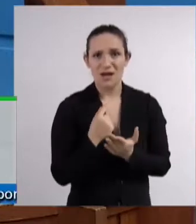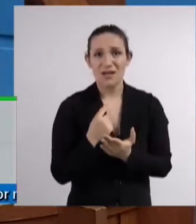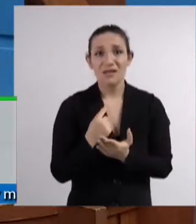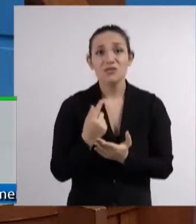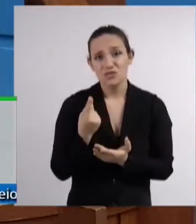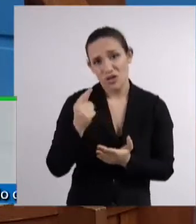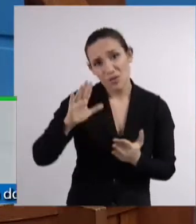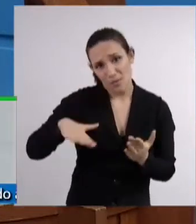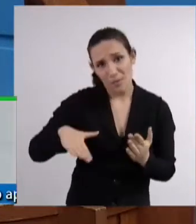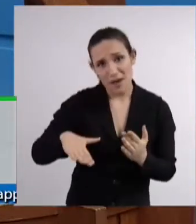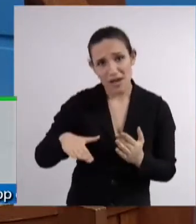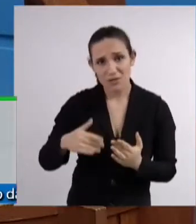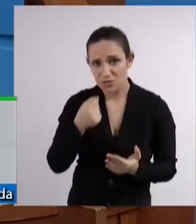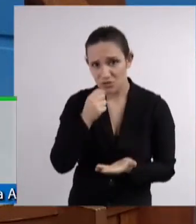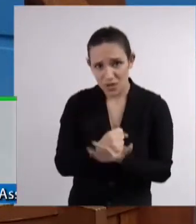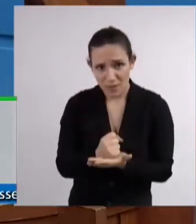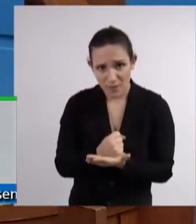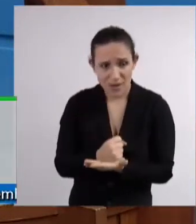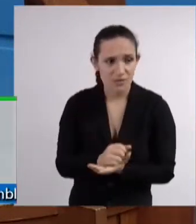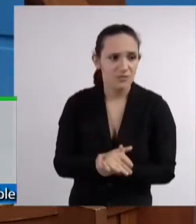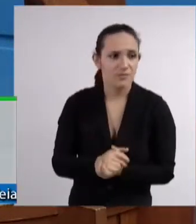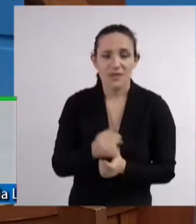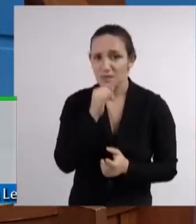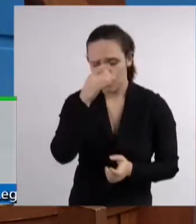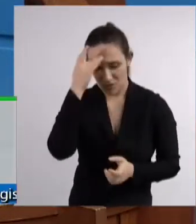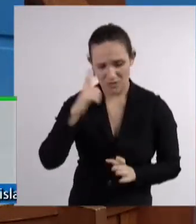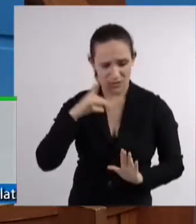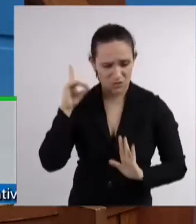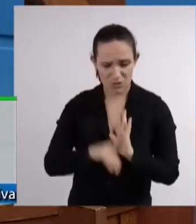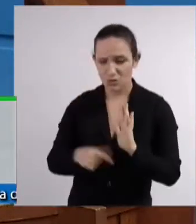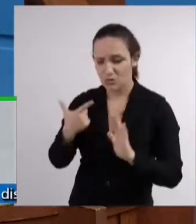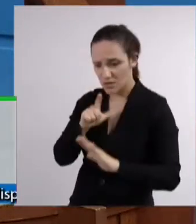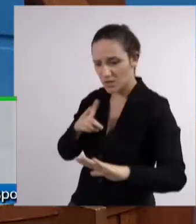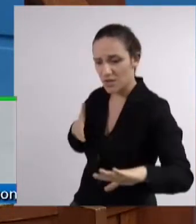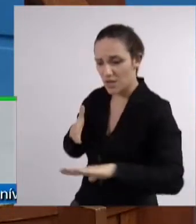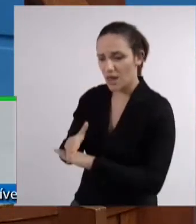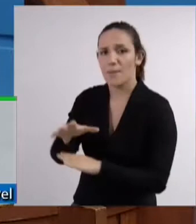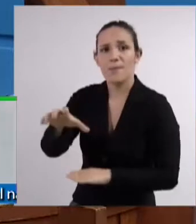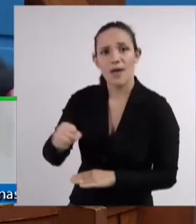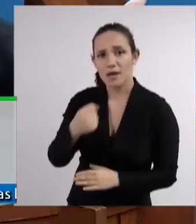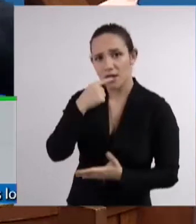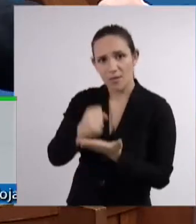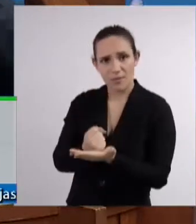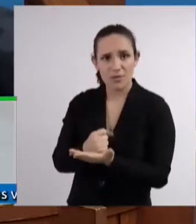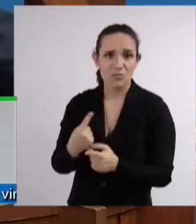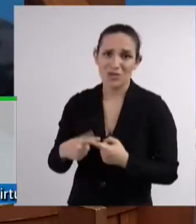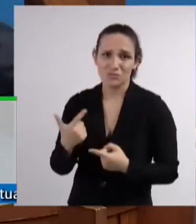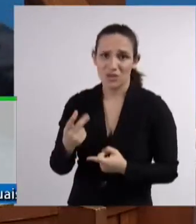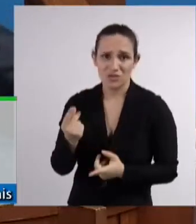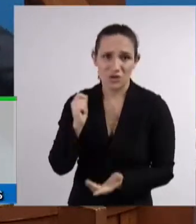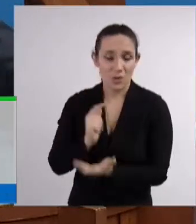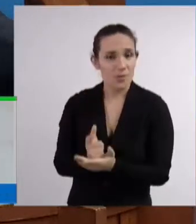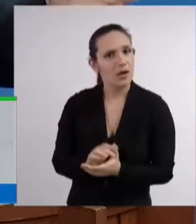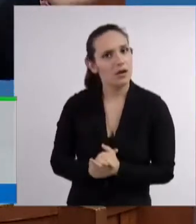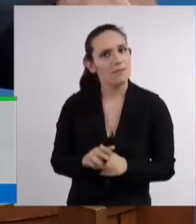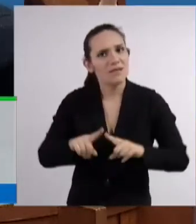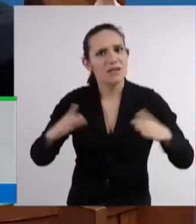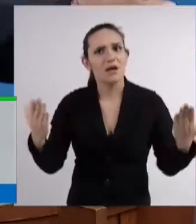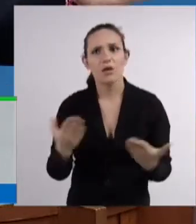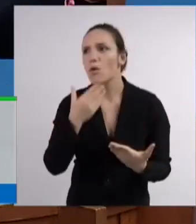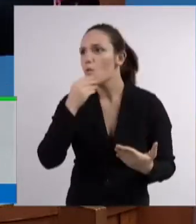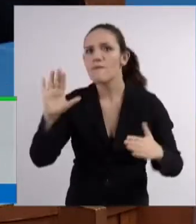as pessoas tinham direito de ir lá buscar o seu medicamento. E, infelizmente,